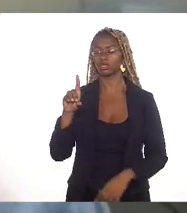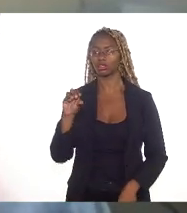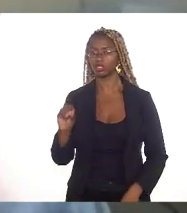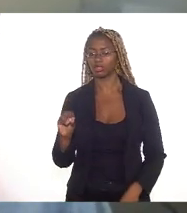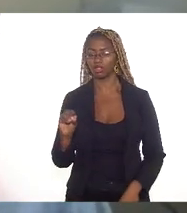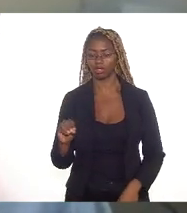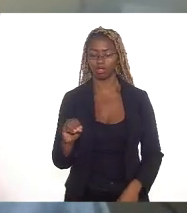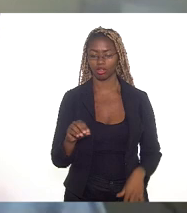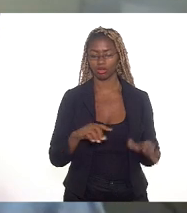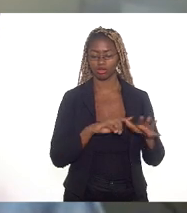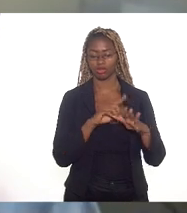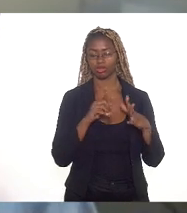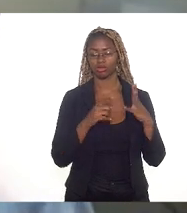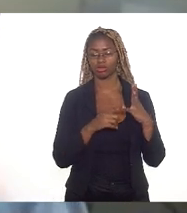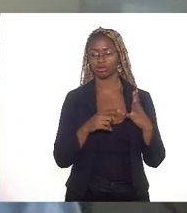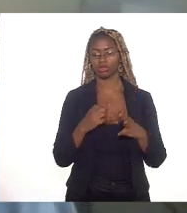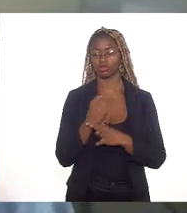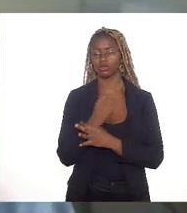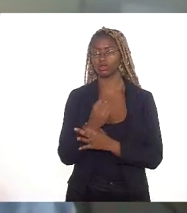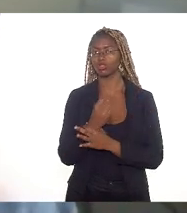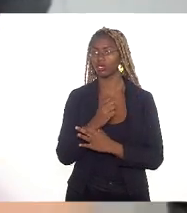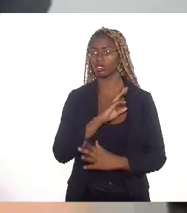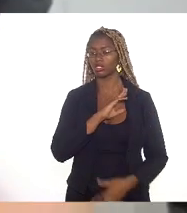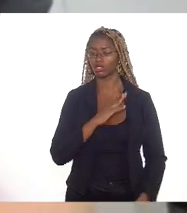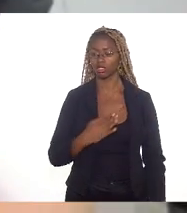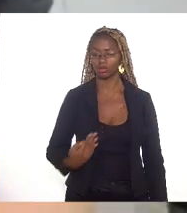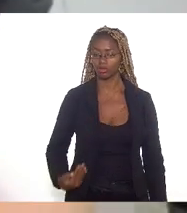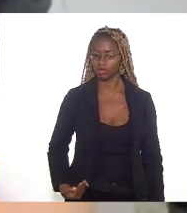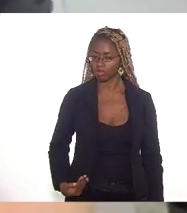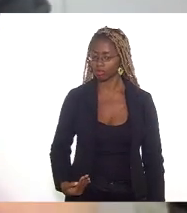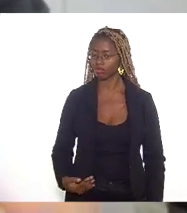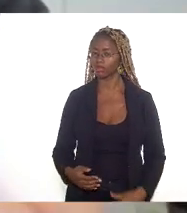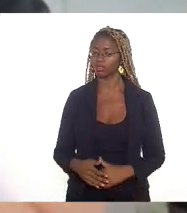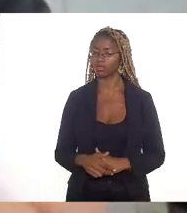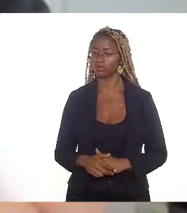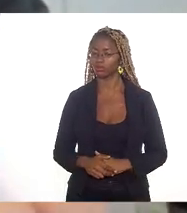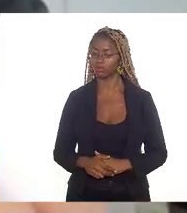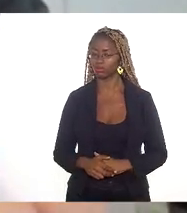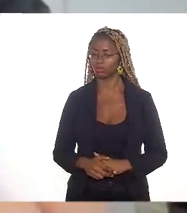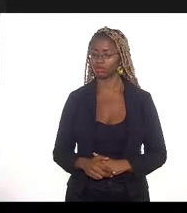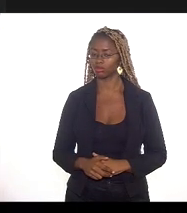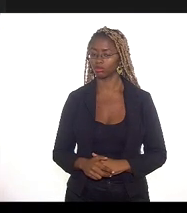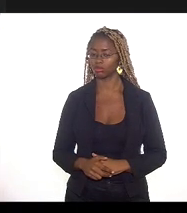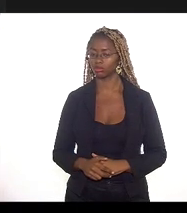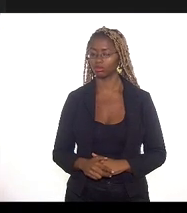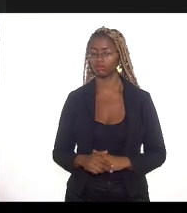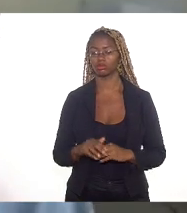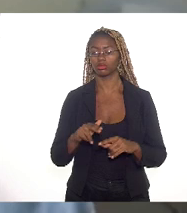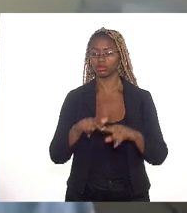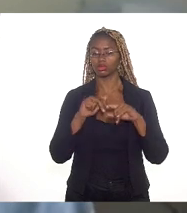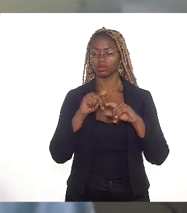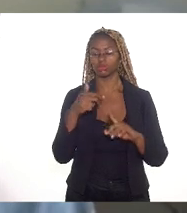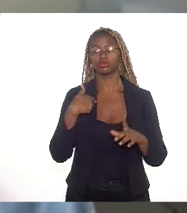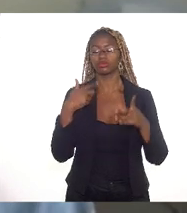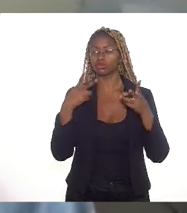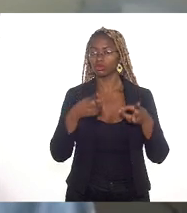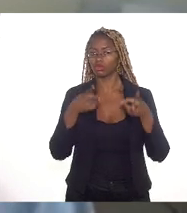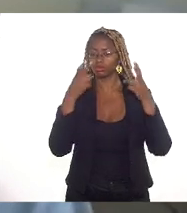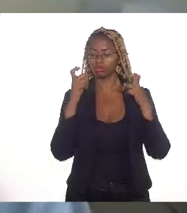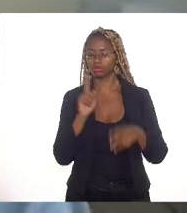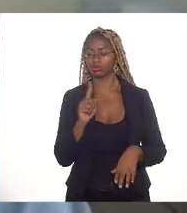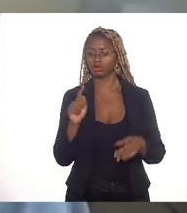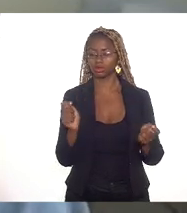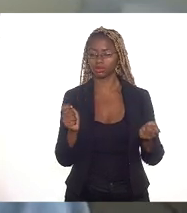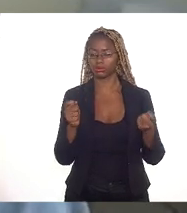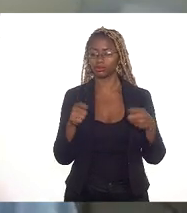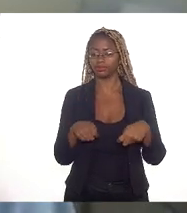eixo 5, segurança pública. Porque eu não consegui perceber a possibilidade de